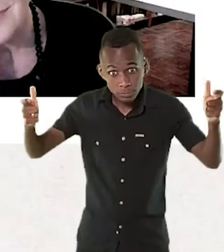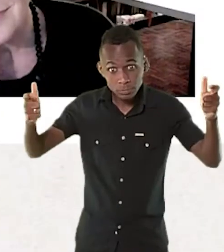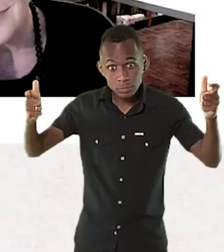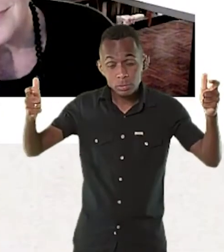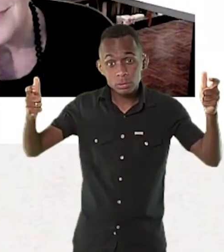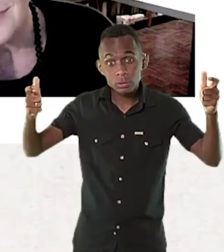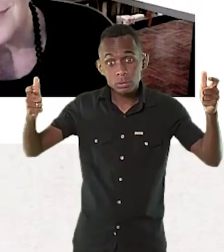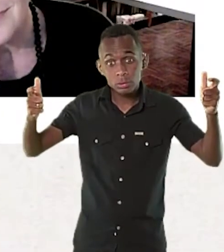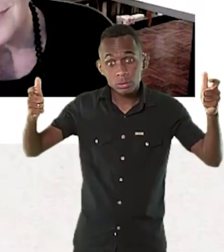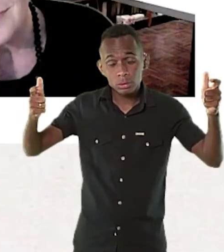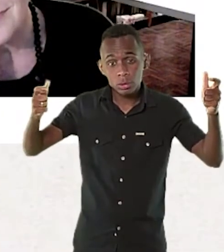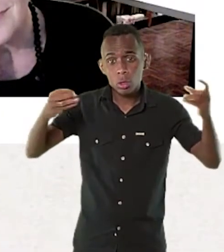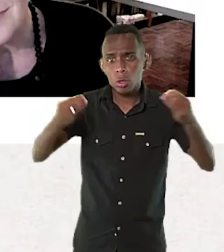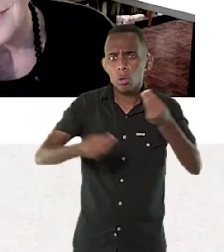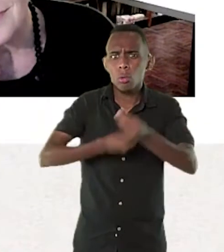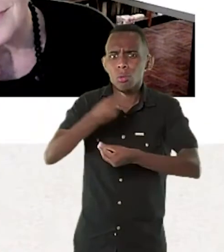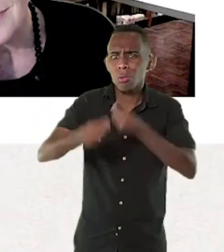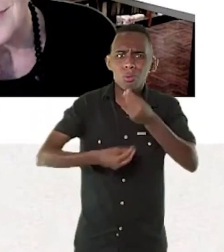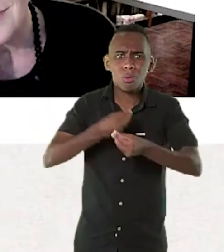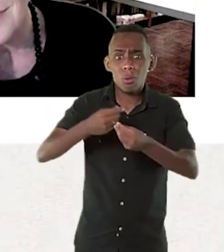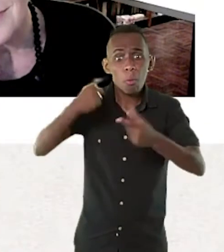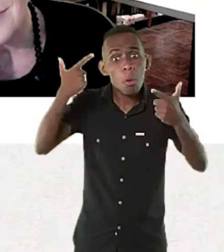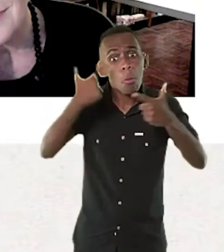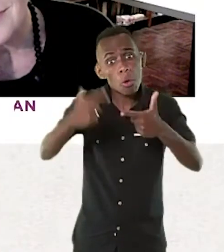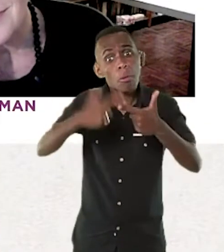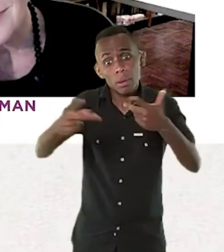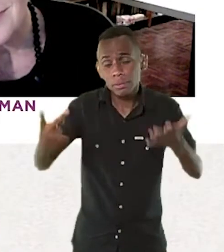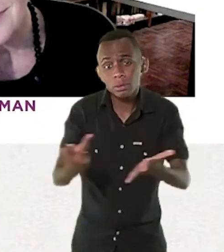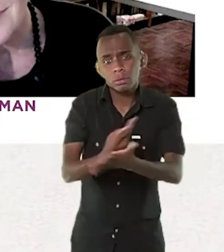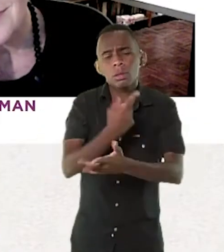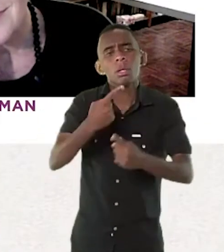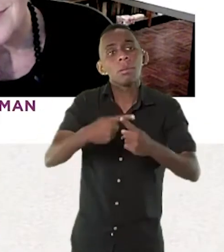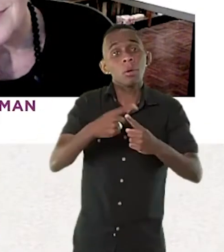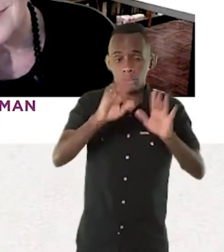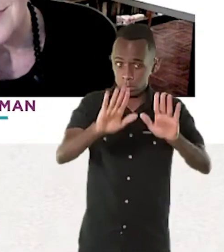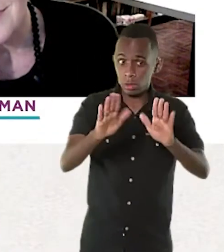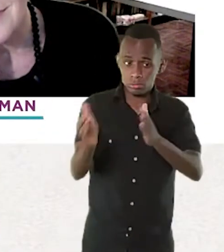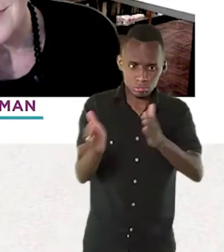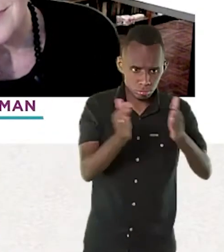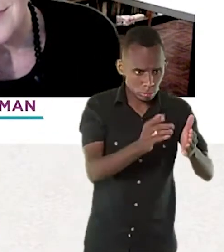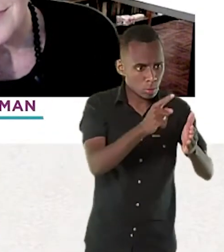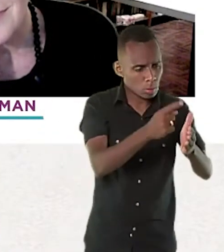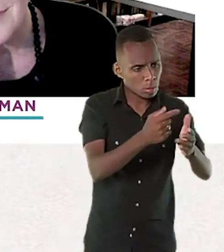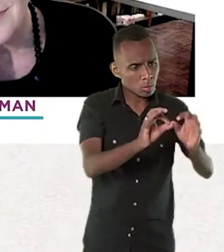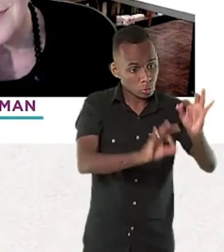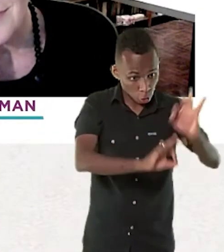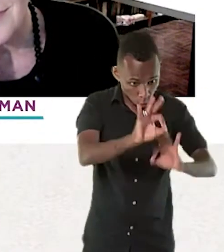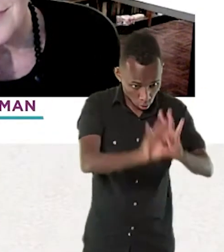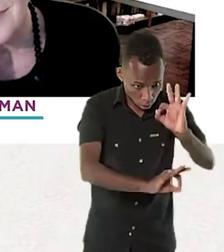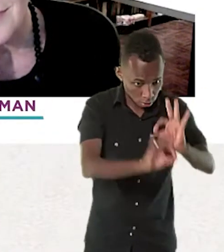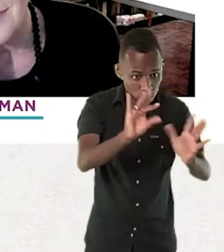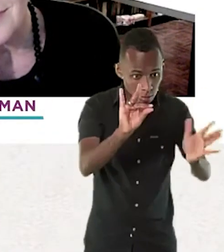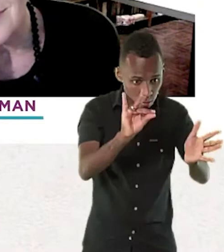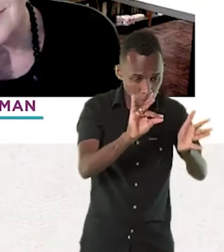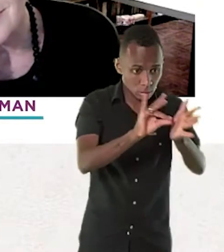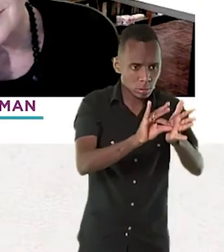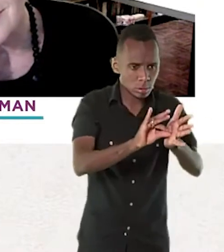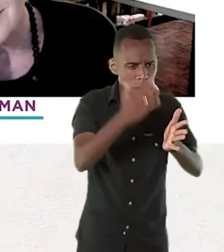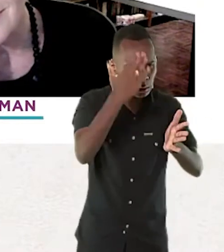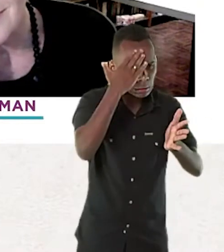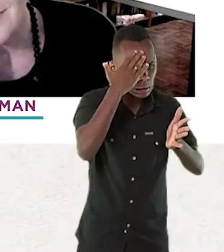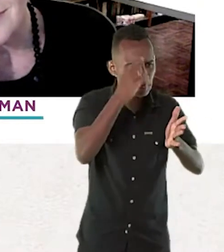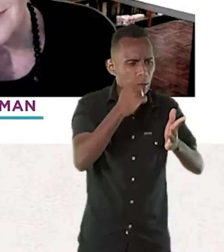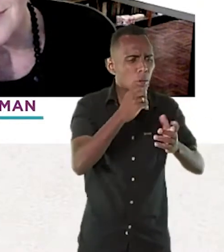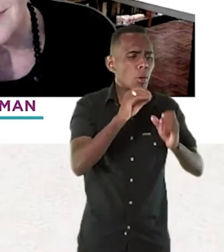poderão ser uma contradição. Porque uma coisa é quando você estrutura uma hipótese e